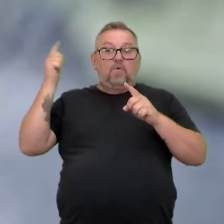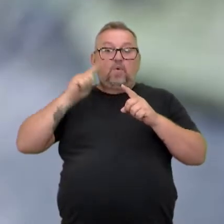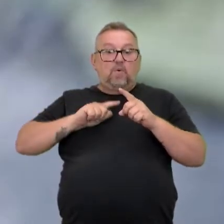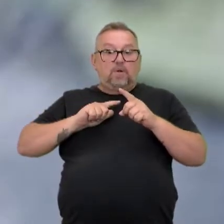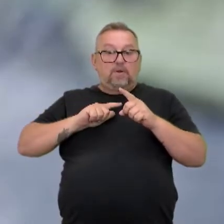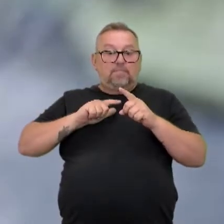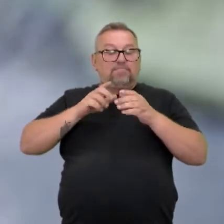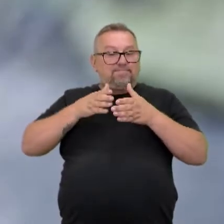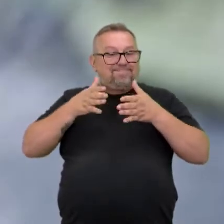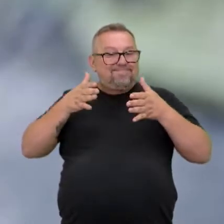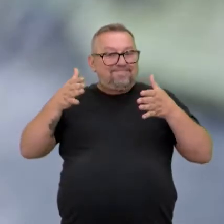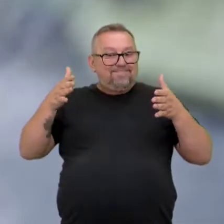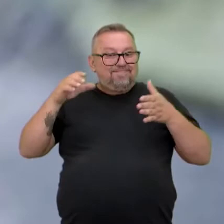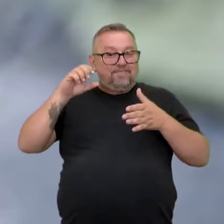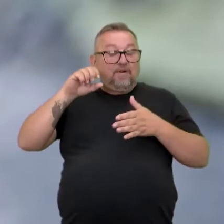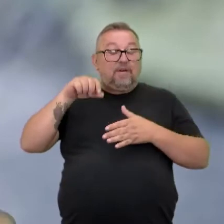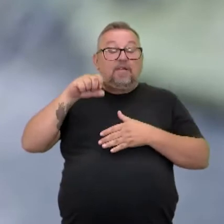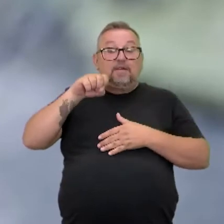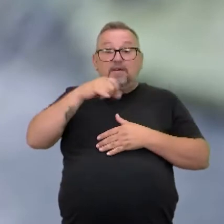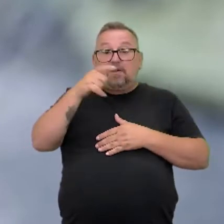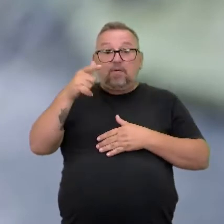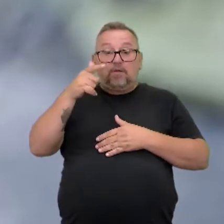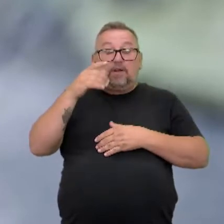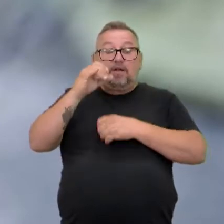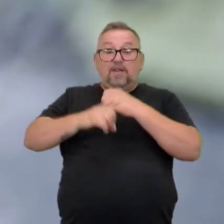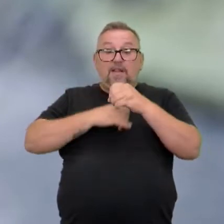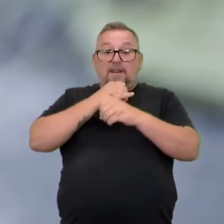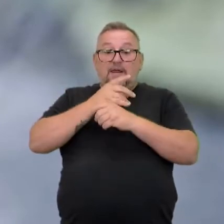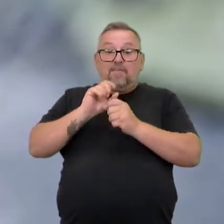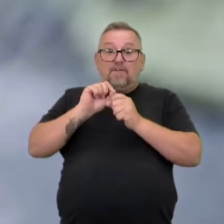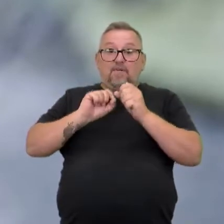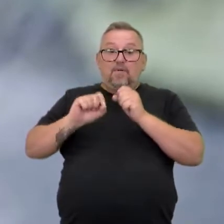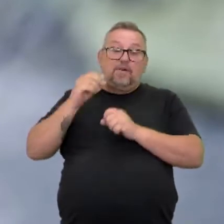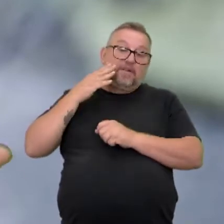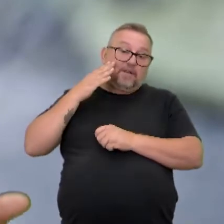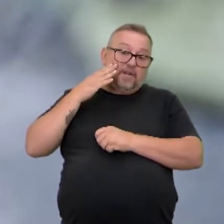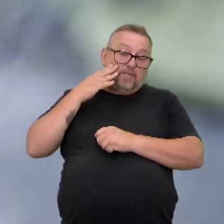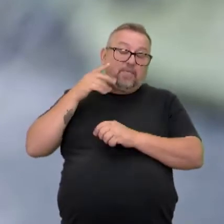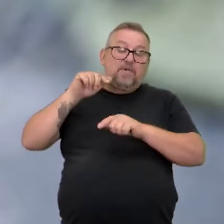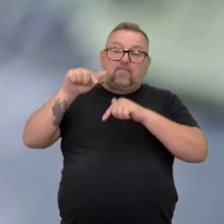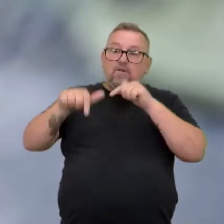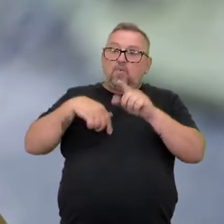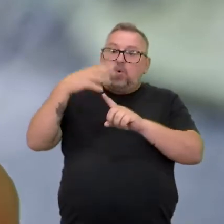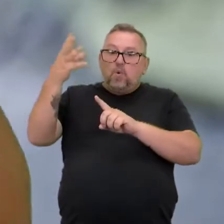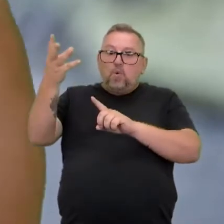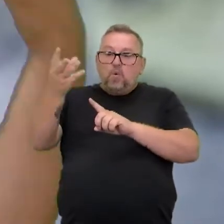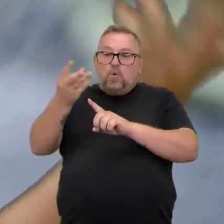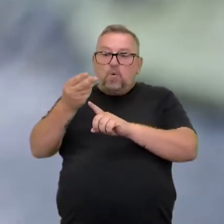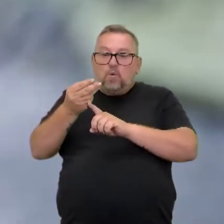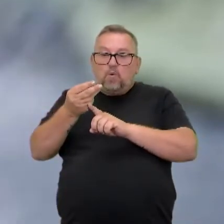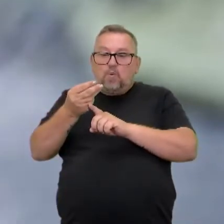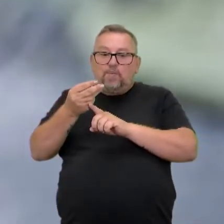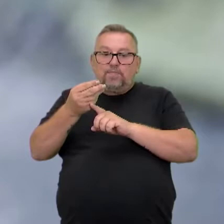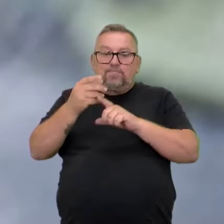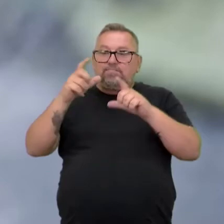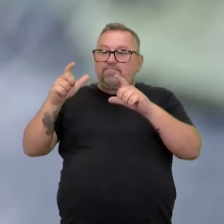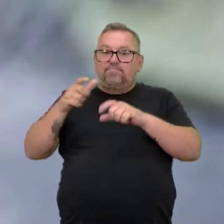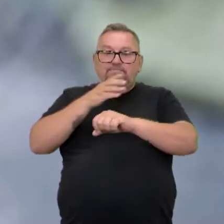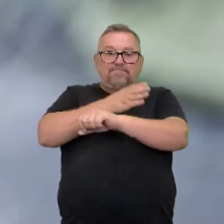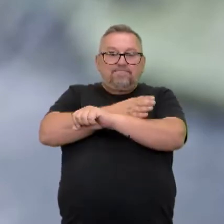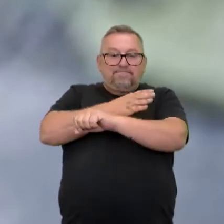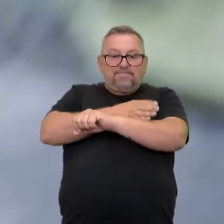larga escala. E quando não existia internet, quando não existia nada, como que você sabia de obras de artes que existiam na Idade